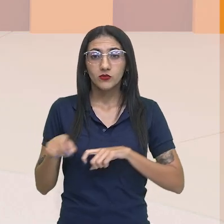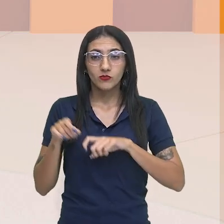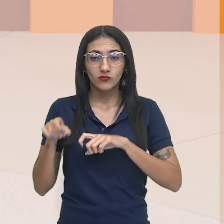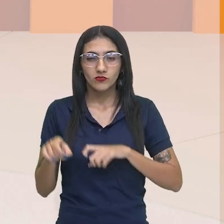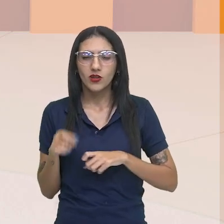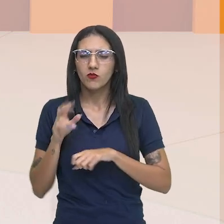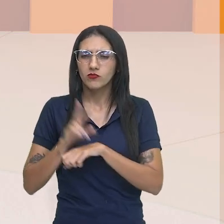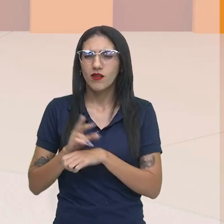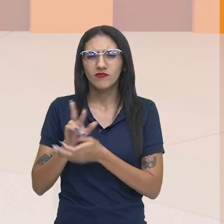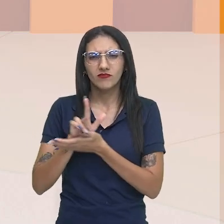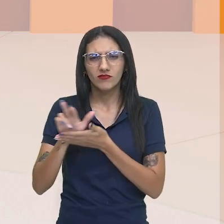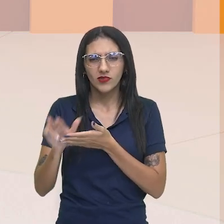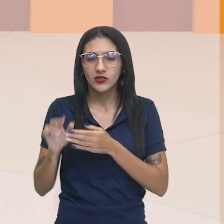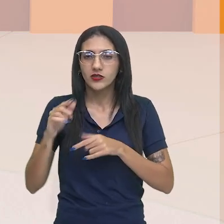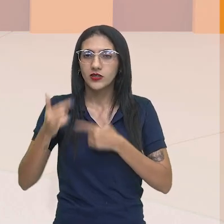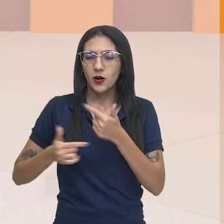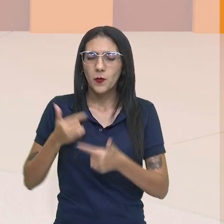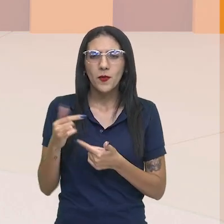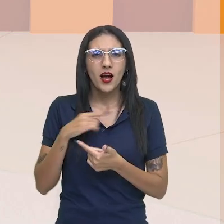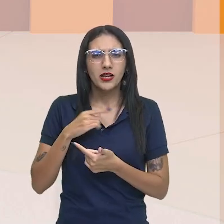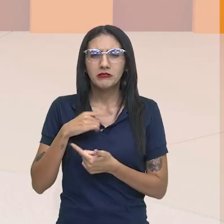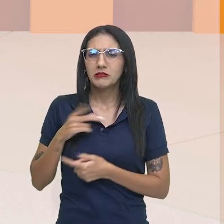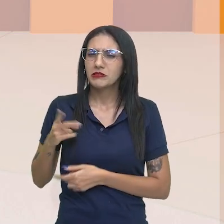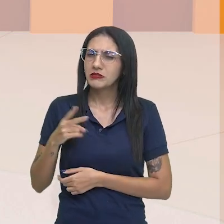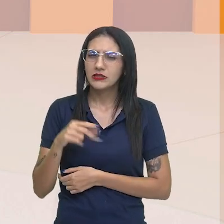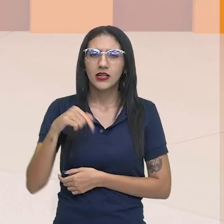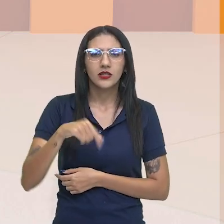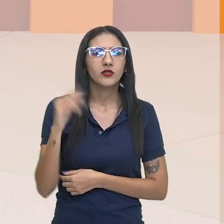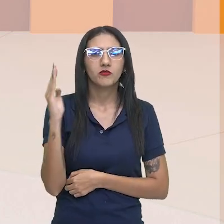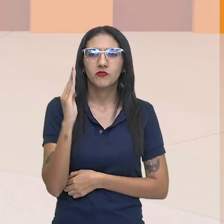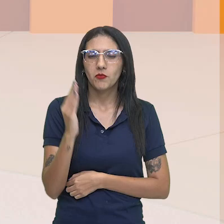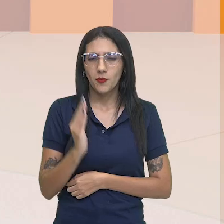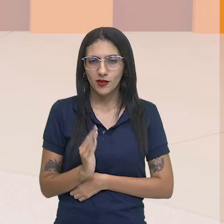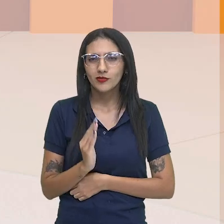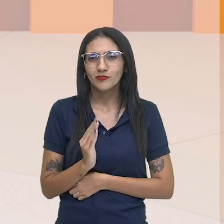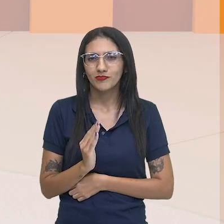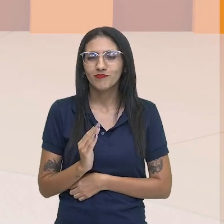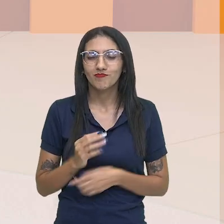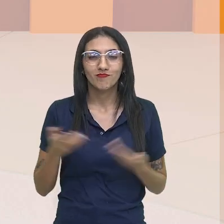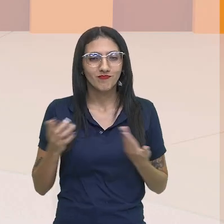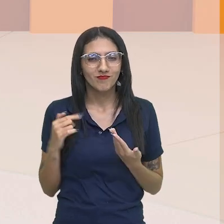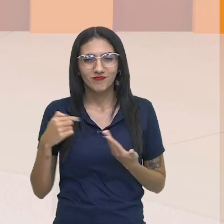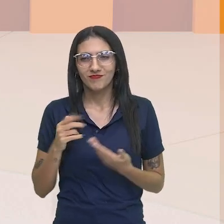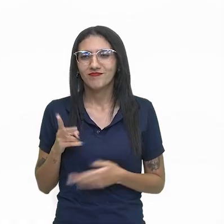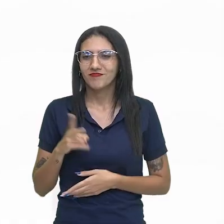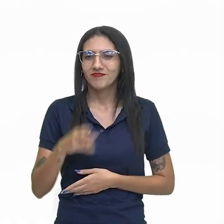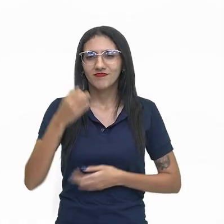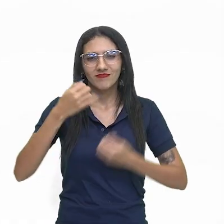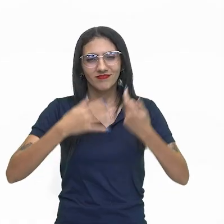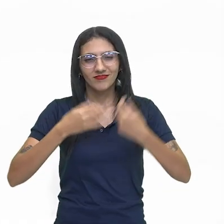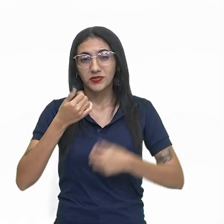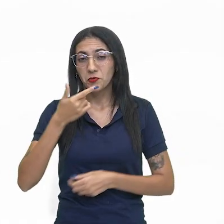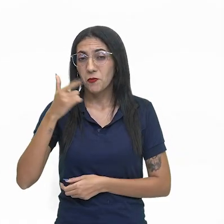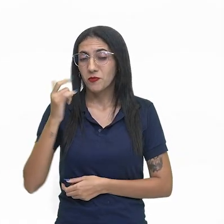agropecuária do Brasil, vem desde o começo da história do Brasil, praticamente, né? A gente vai continuar vendo novas informações agora aí,